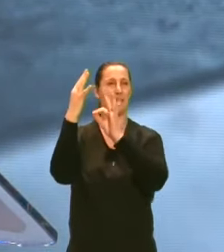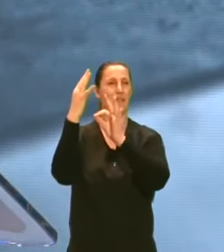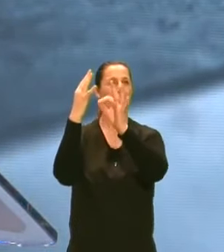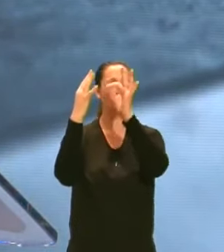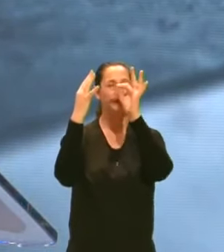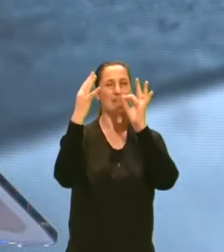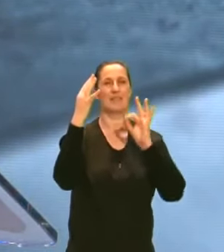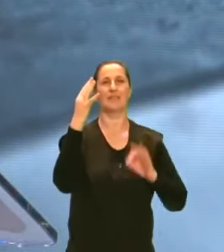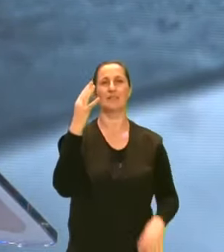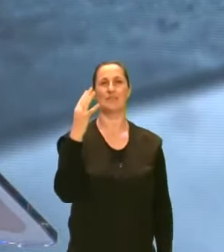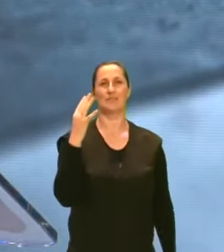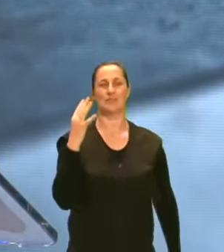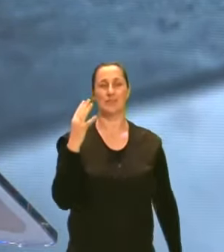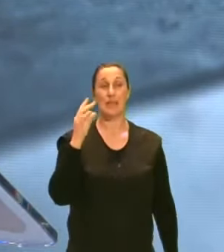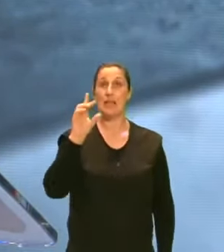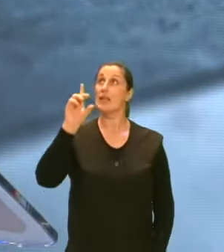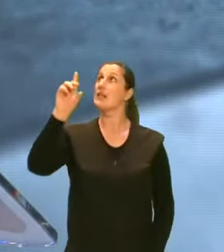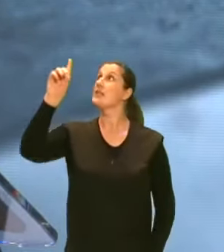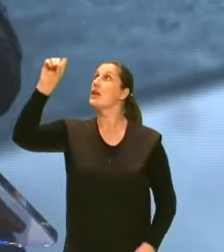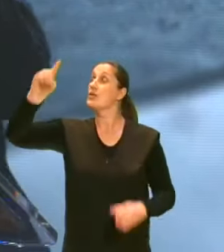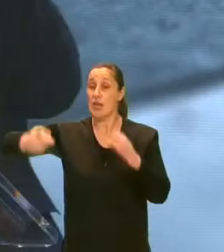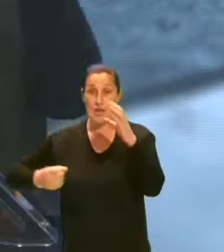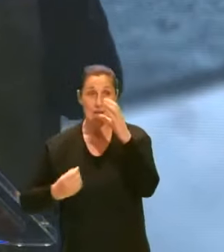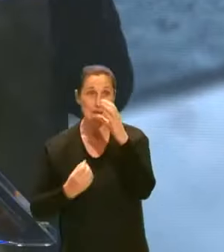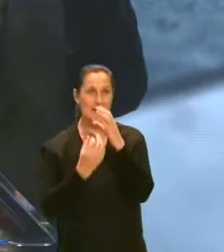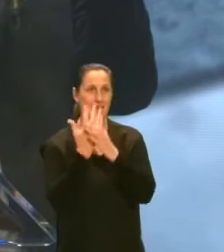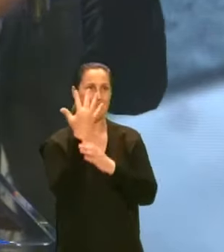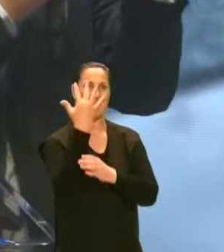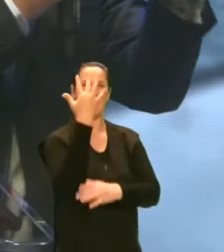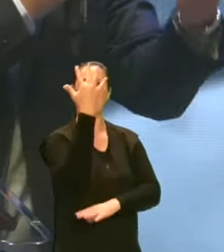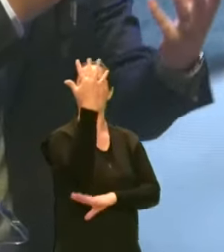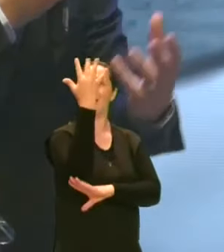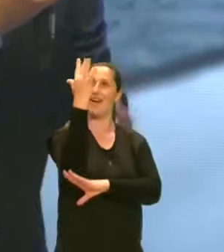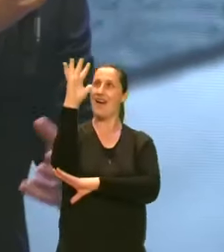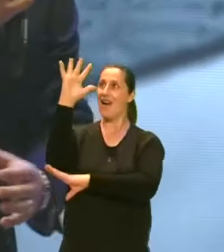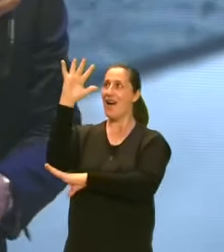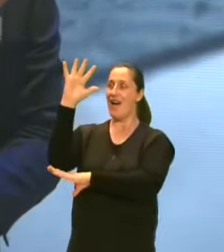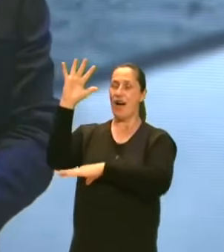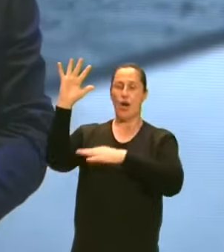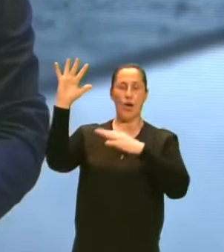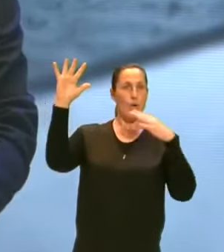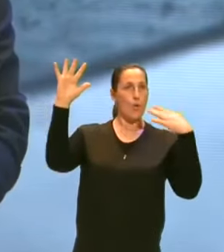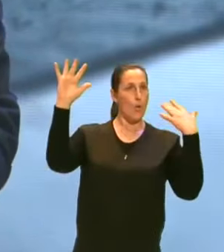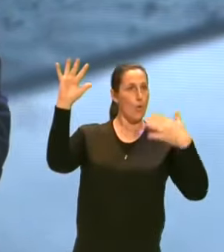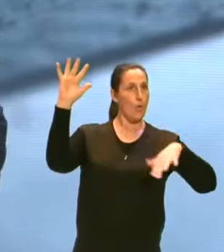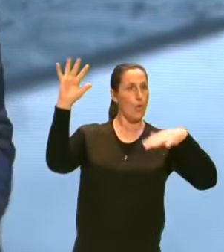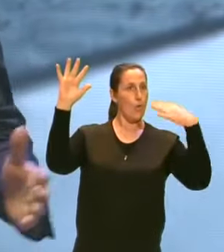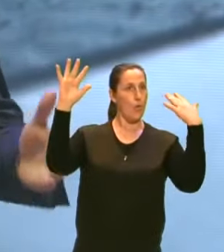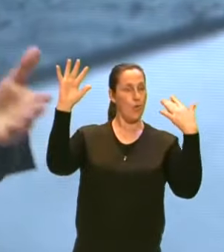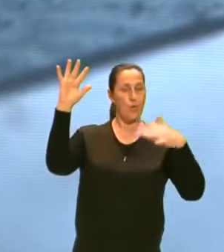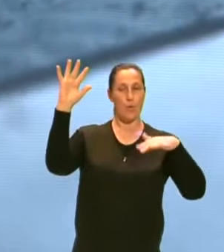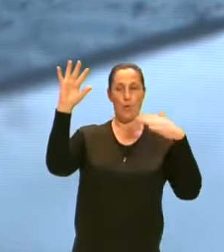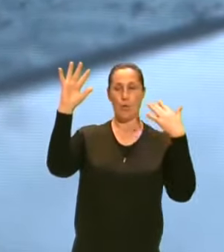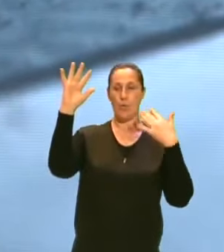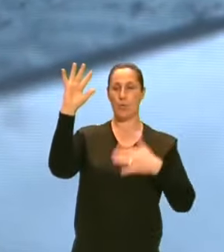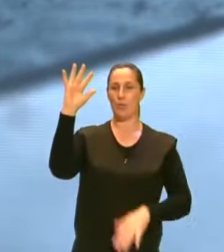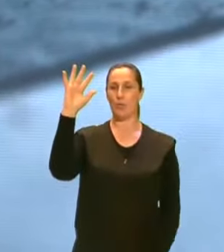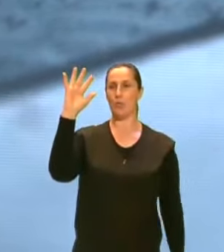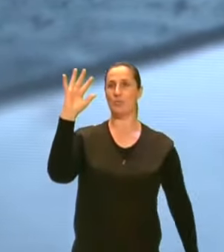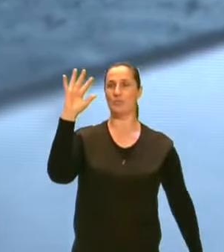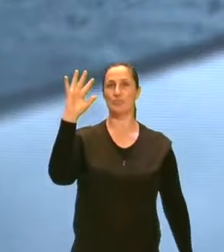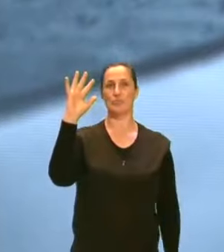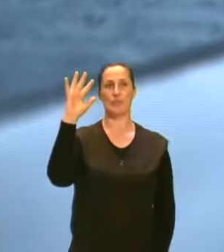A gente vê que Deus criou a cerejeira de forma tão espetacular. Nós olhamos para esses dias